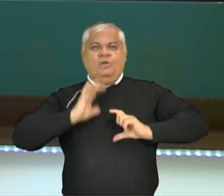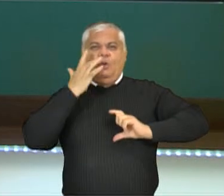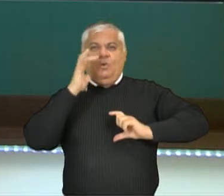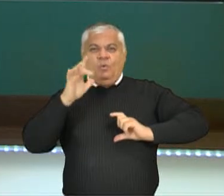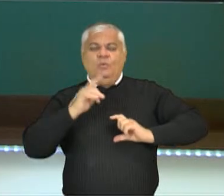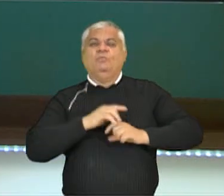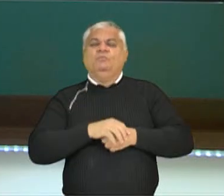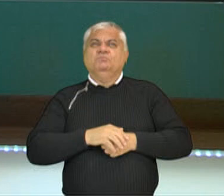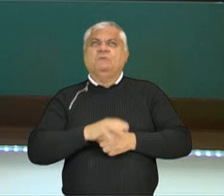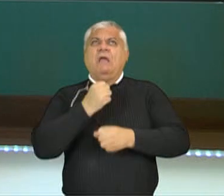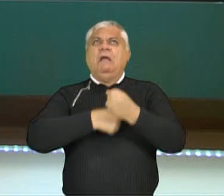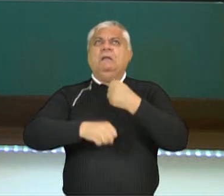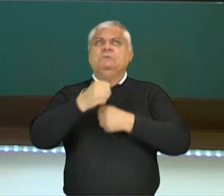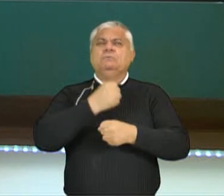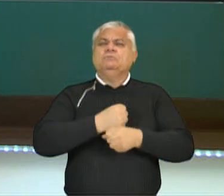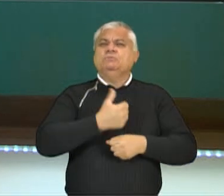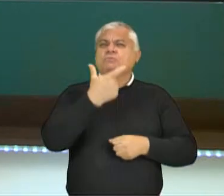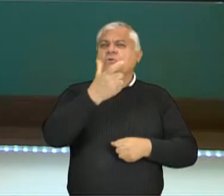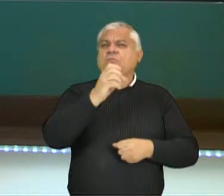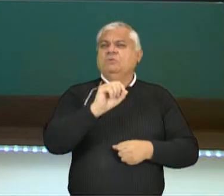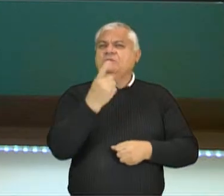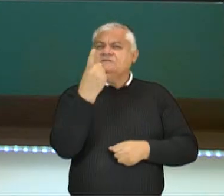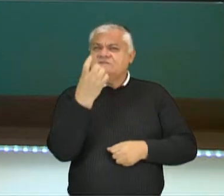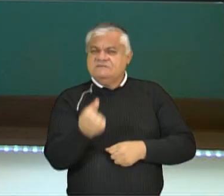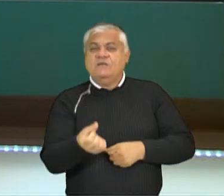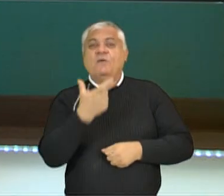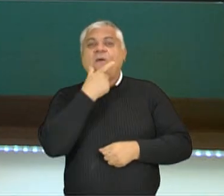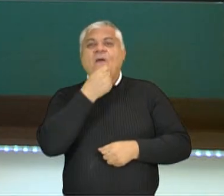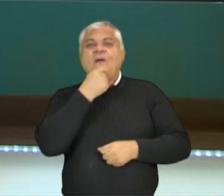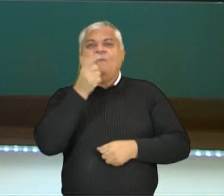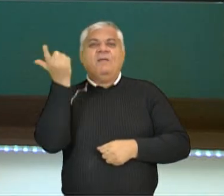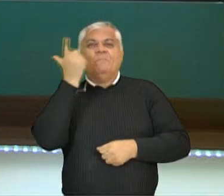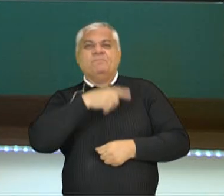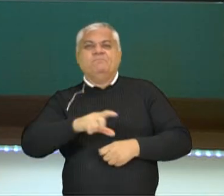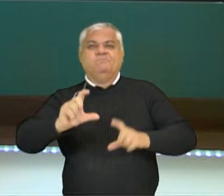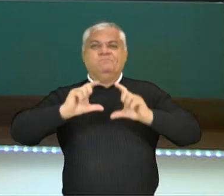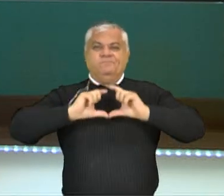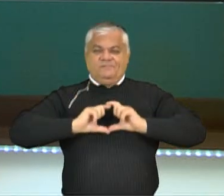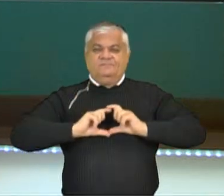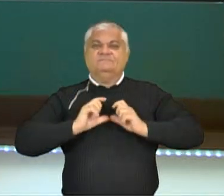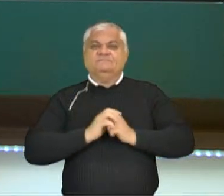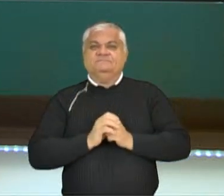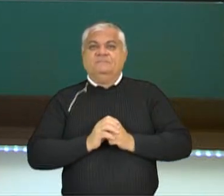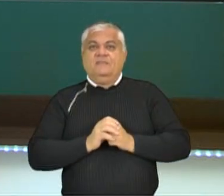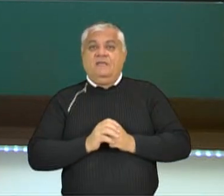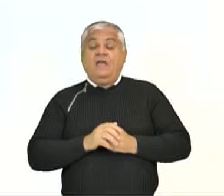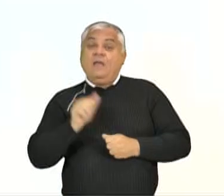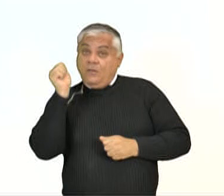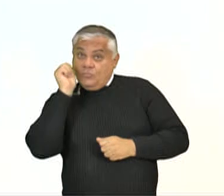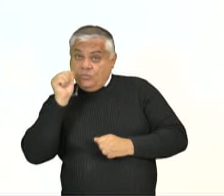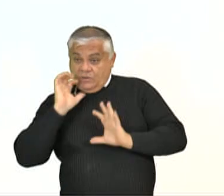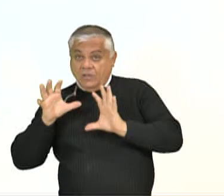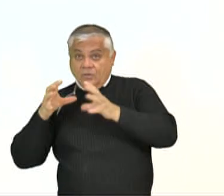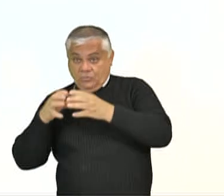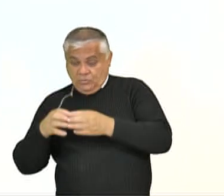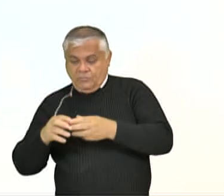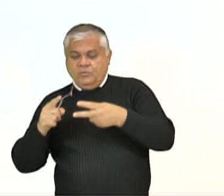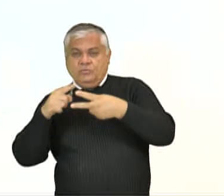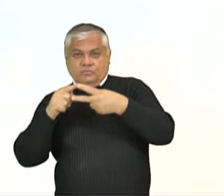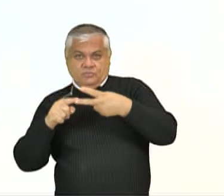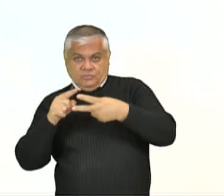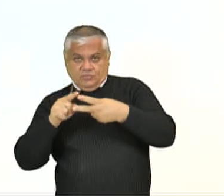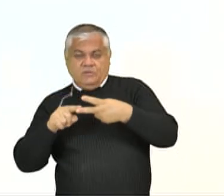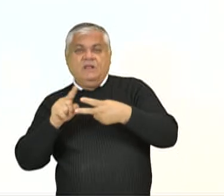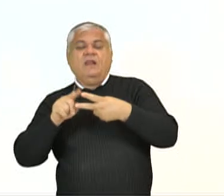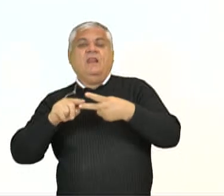última medalha olímpica na seleção masculina. E a feminina, a gente tem 2 medalhas de ouro, que foi em Pequim em 2008